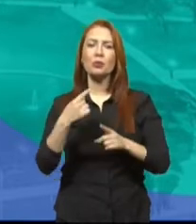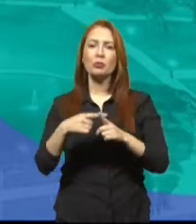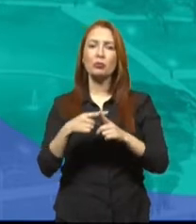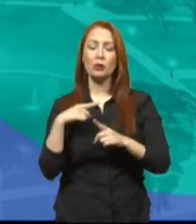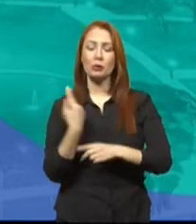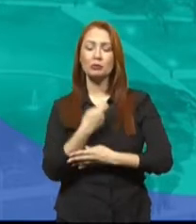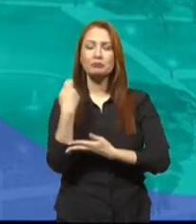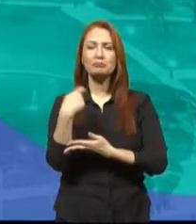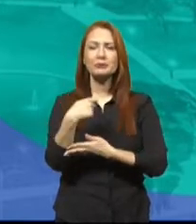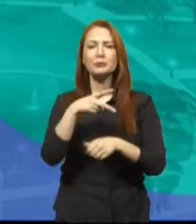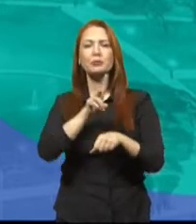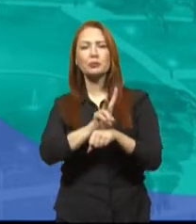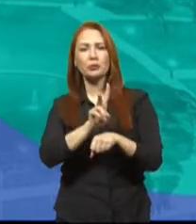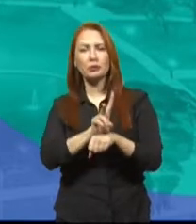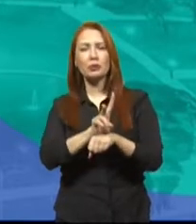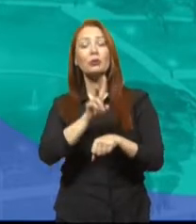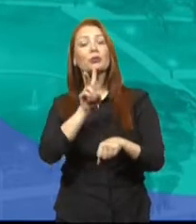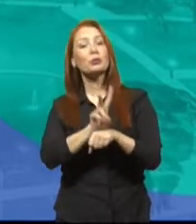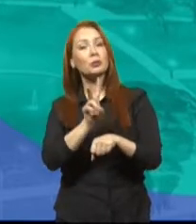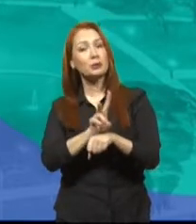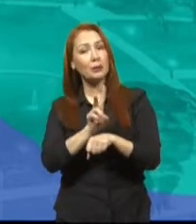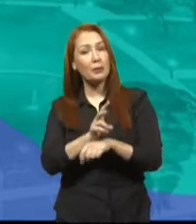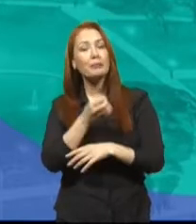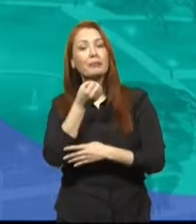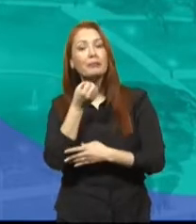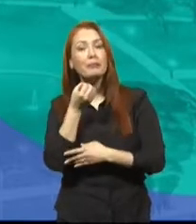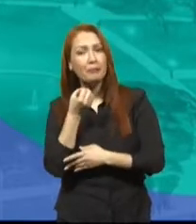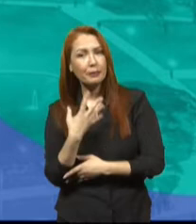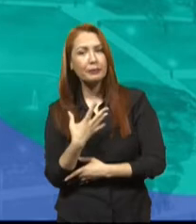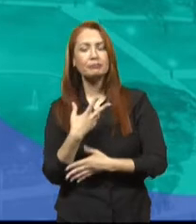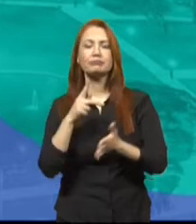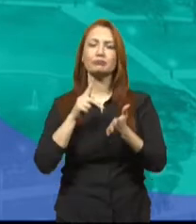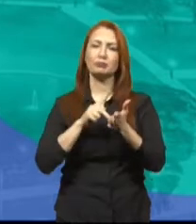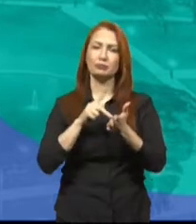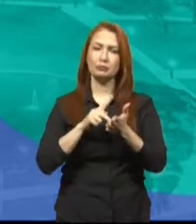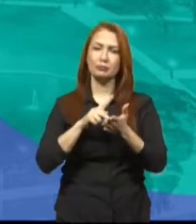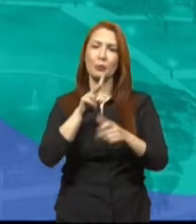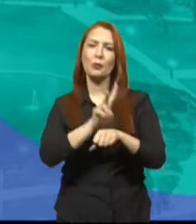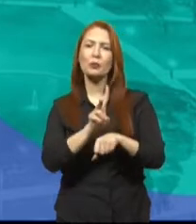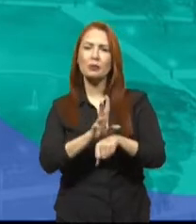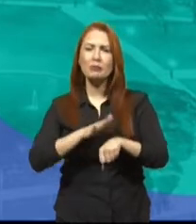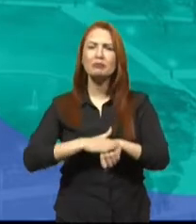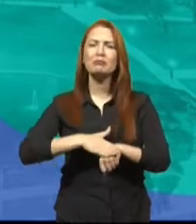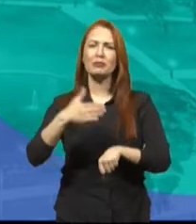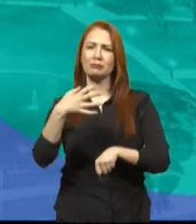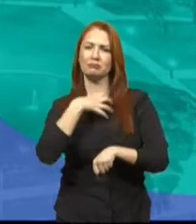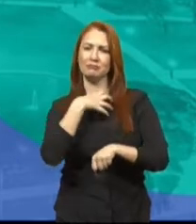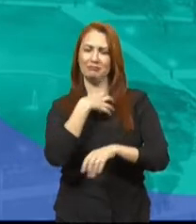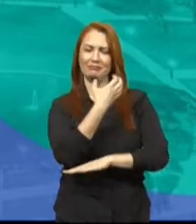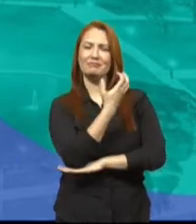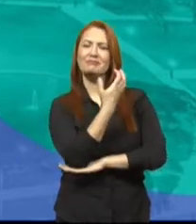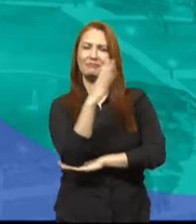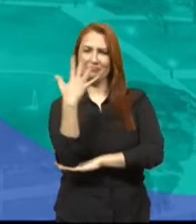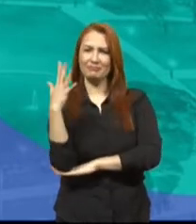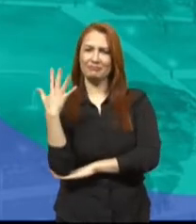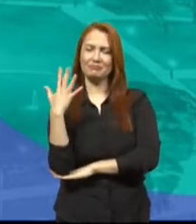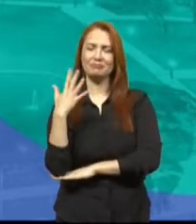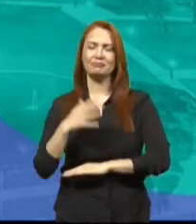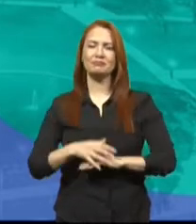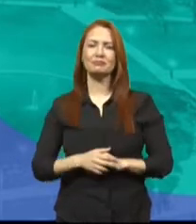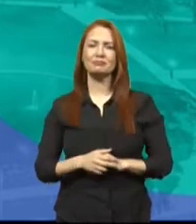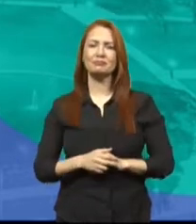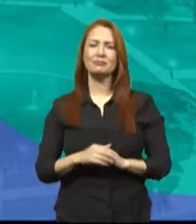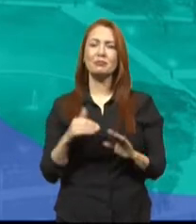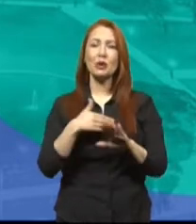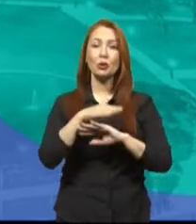precisamos cuidar e cuidar bem melhor, bem mais, do nosso meio ambiente. E tudo aquilo que